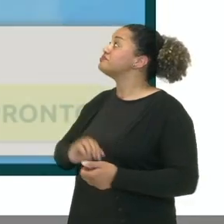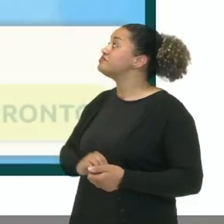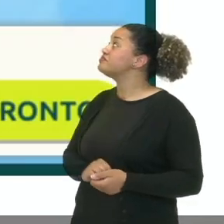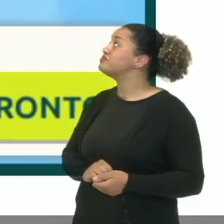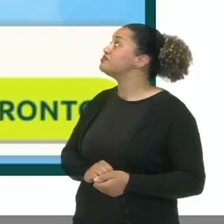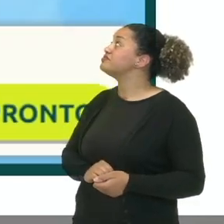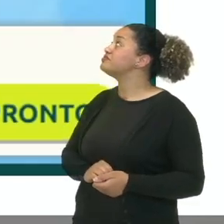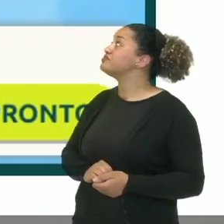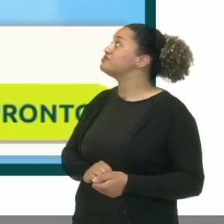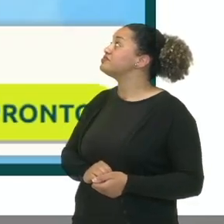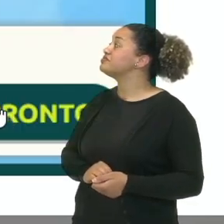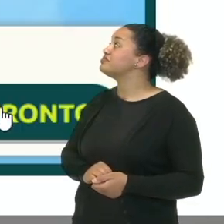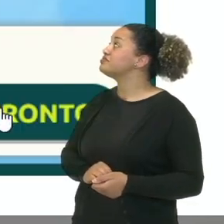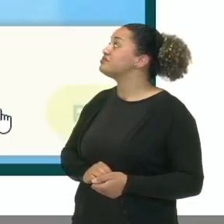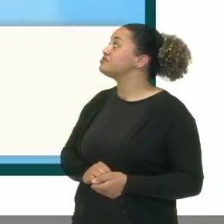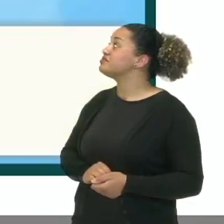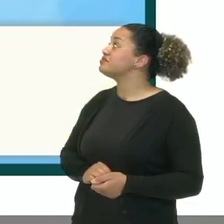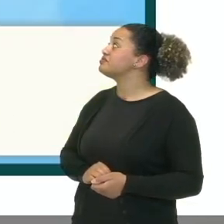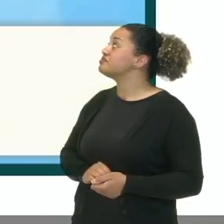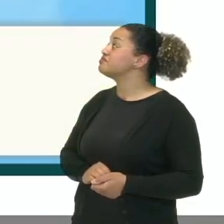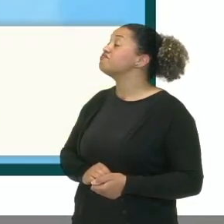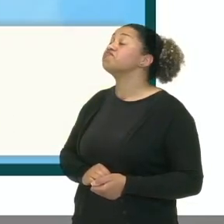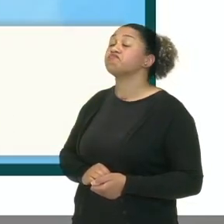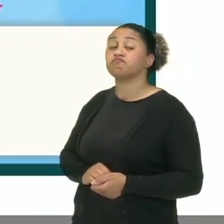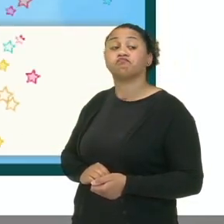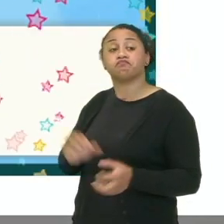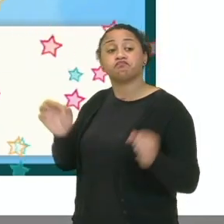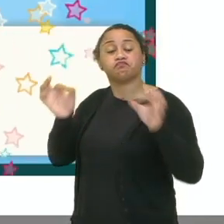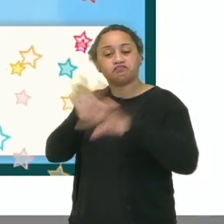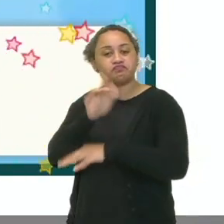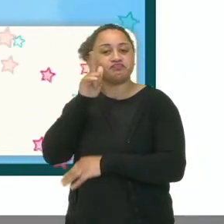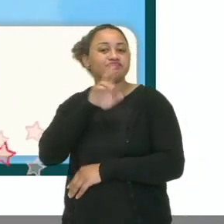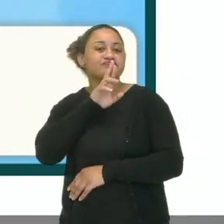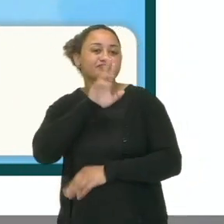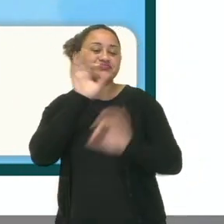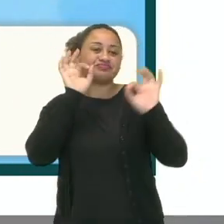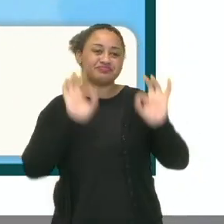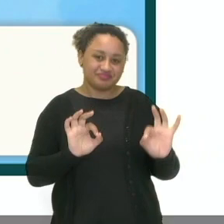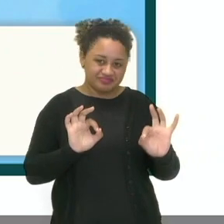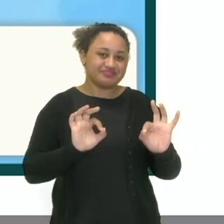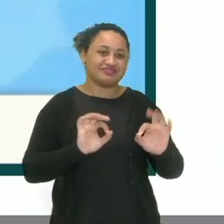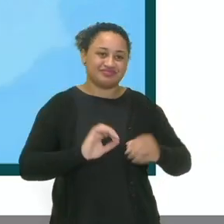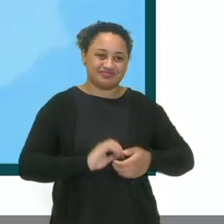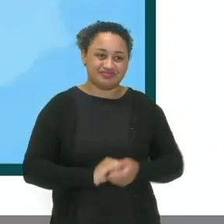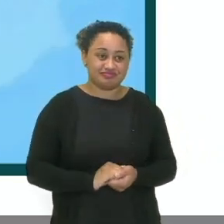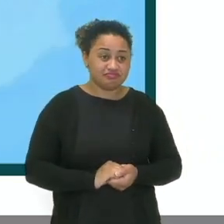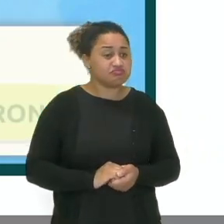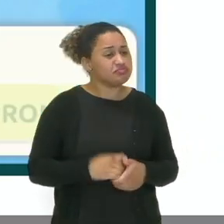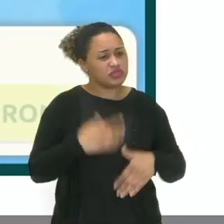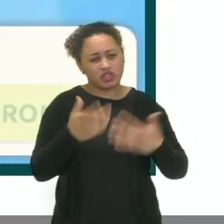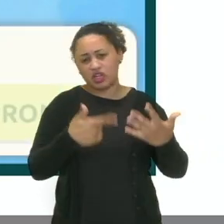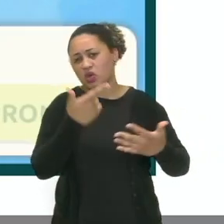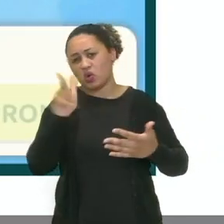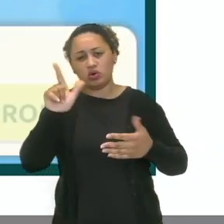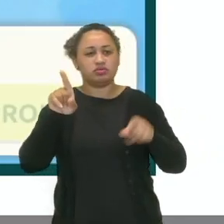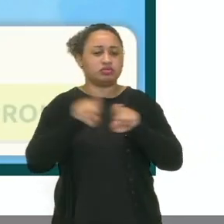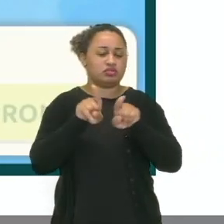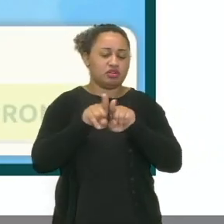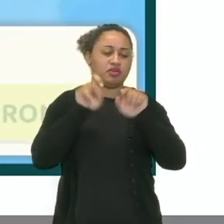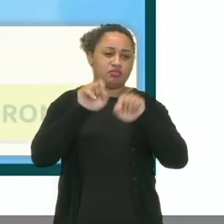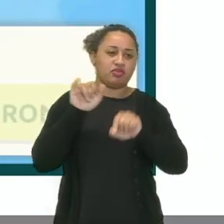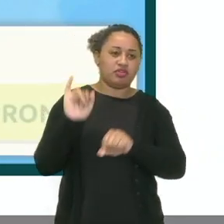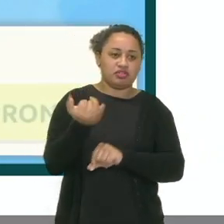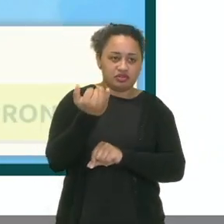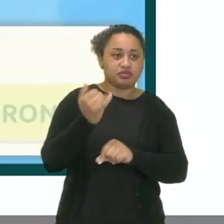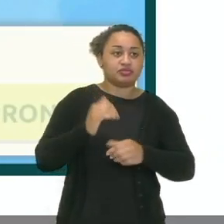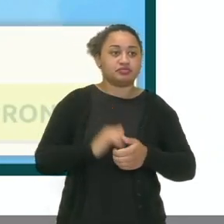fechar aqui, né? Olha só, prontinho, né? Fechou aquela angulação ali também. E nisso tem outros que vocês podem estar explorando